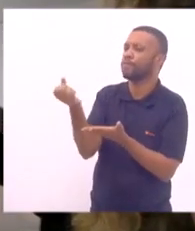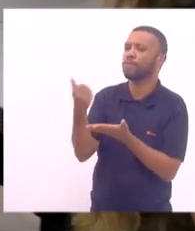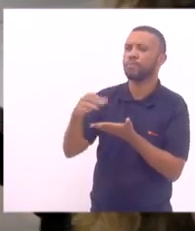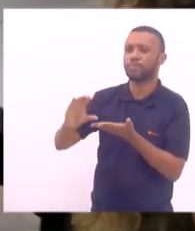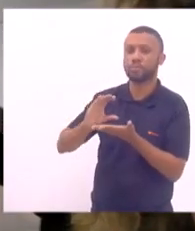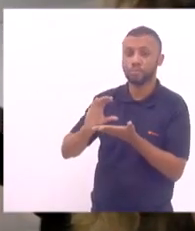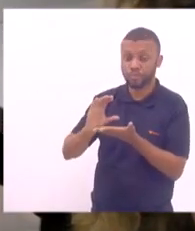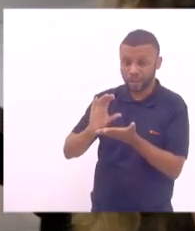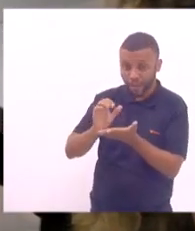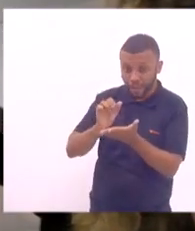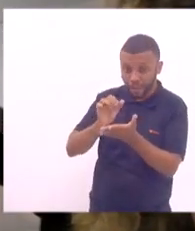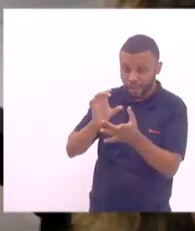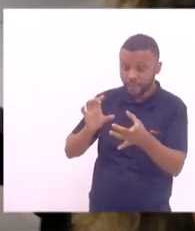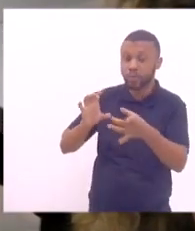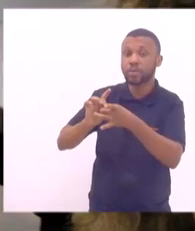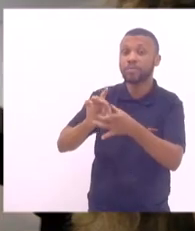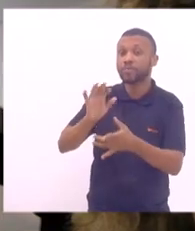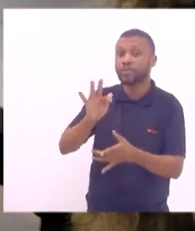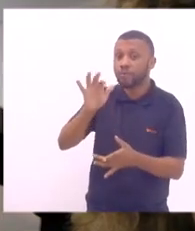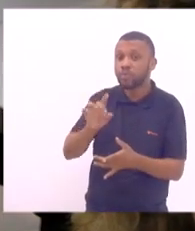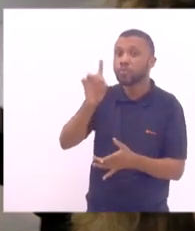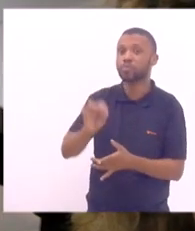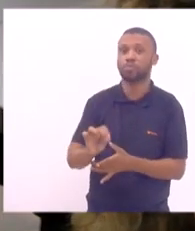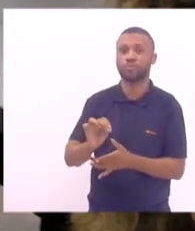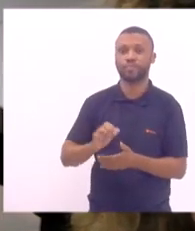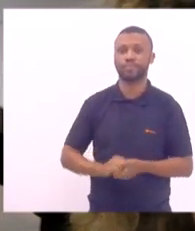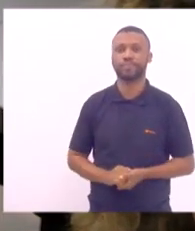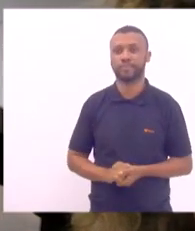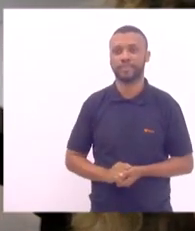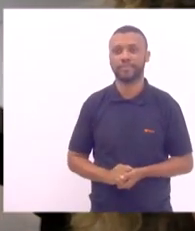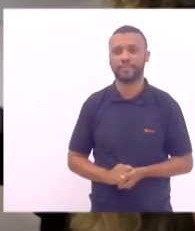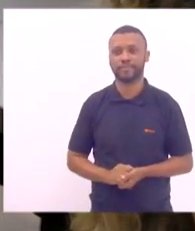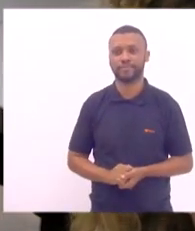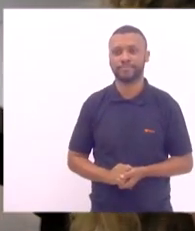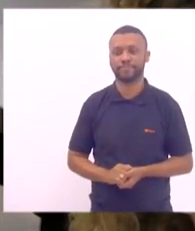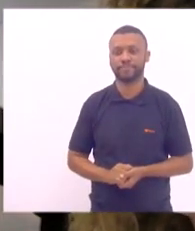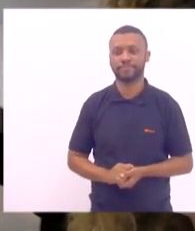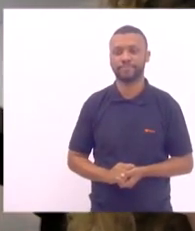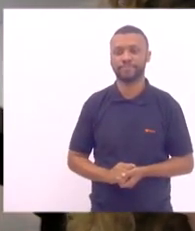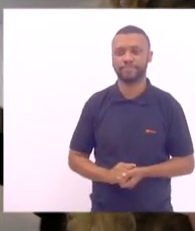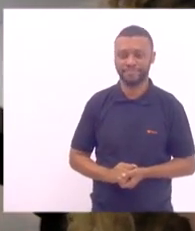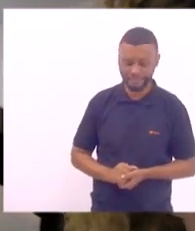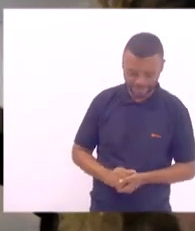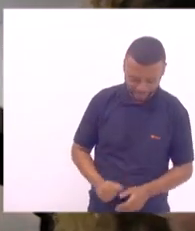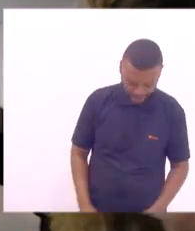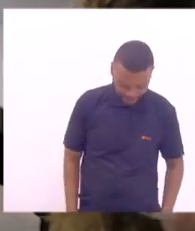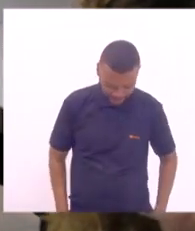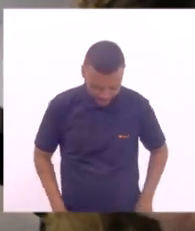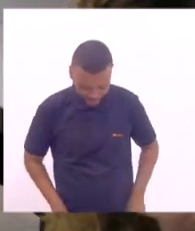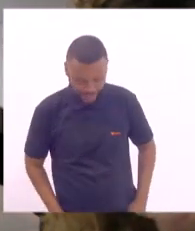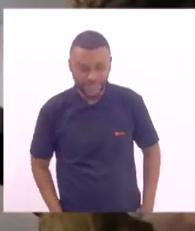Onde custei, não, vinculação.